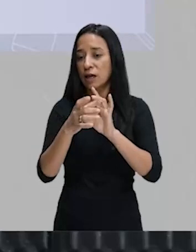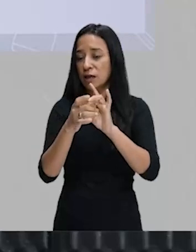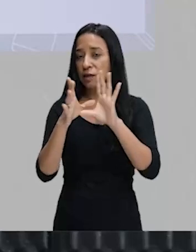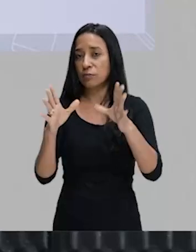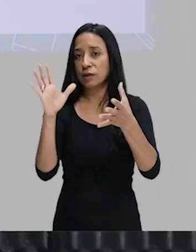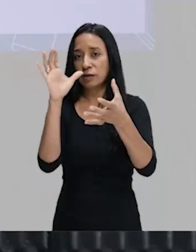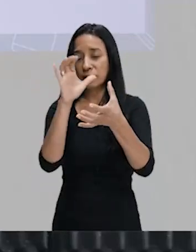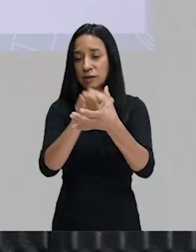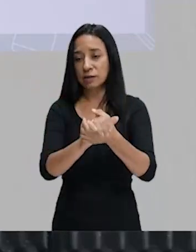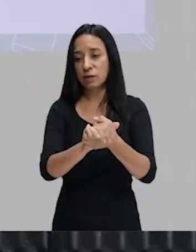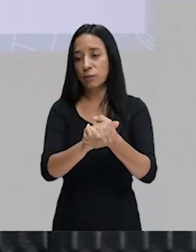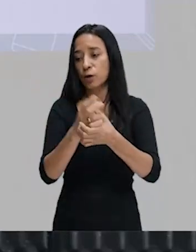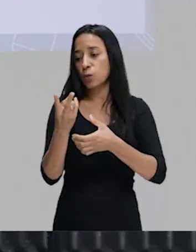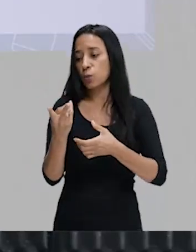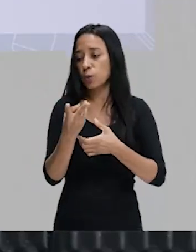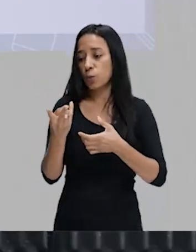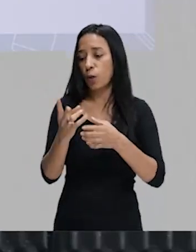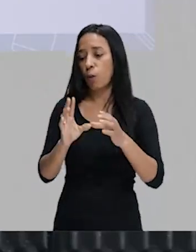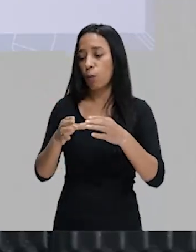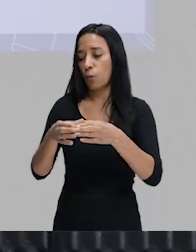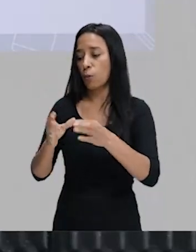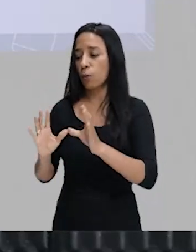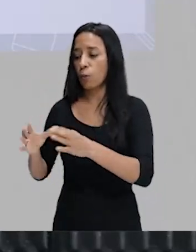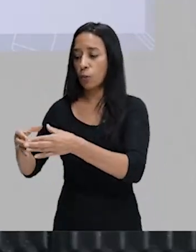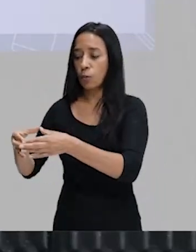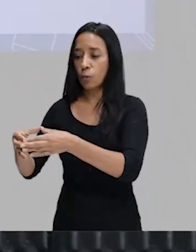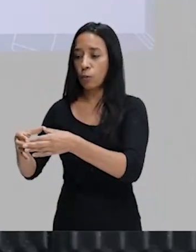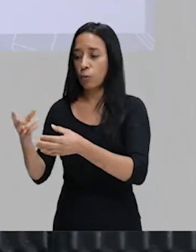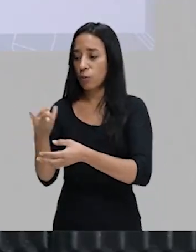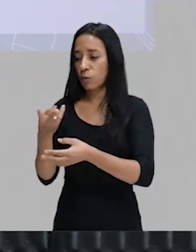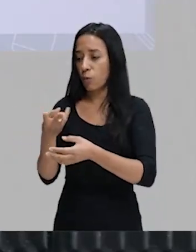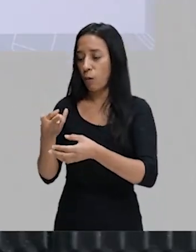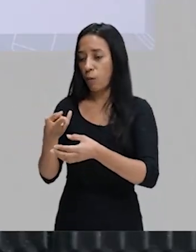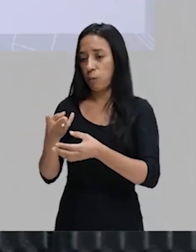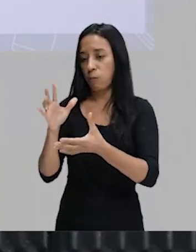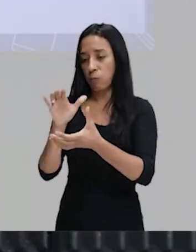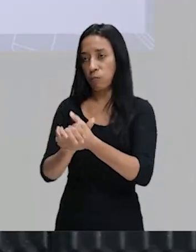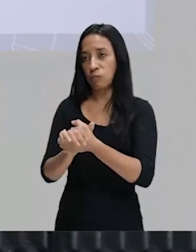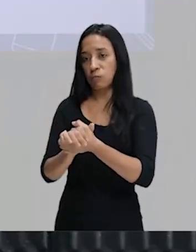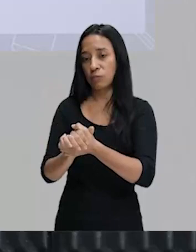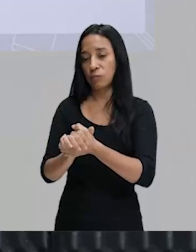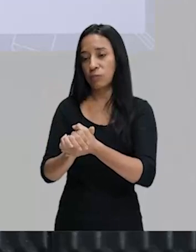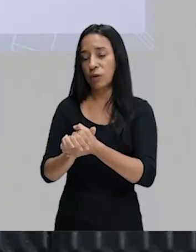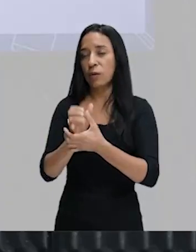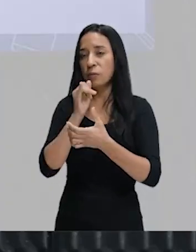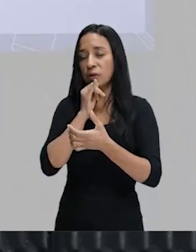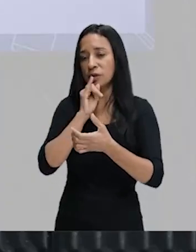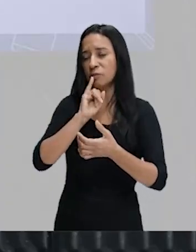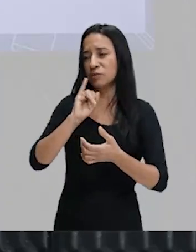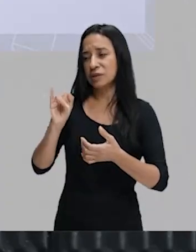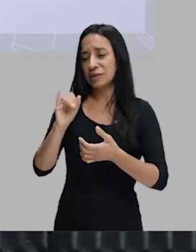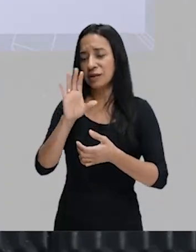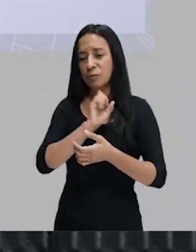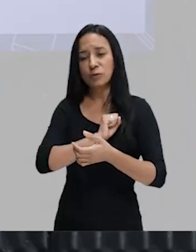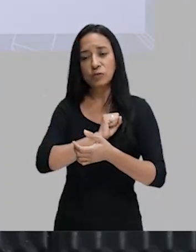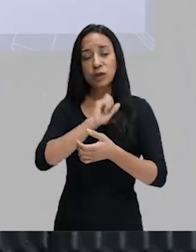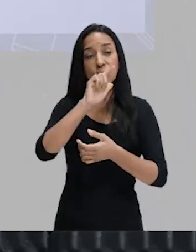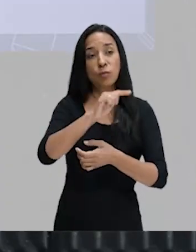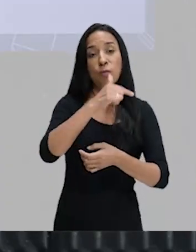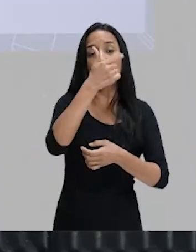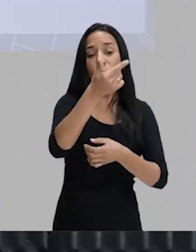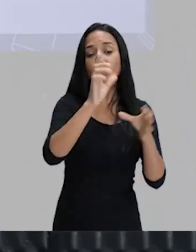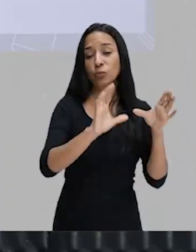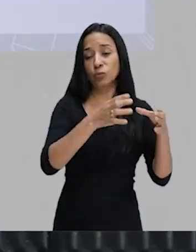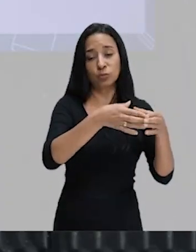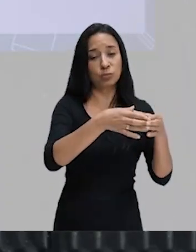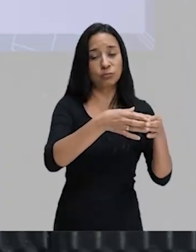pessoas de uma mesma casta. E aí, tanto faz se o indivíduo é apaixonado por uma pessoa que é de outra casta, ele não vai casar